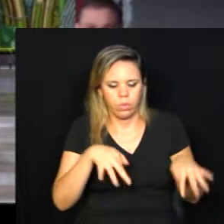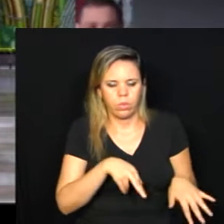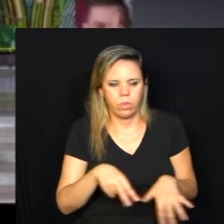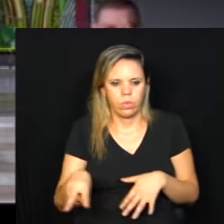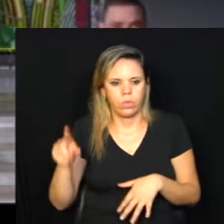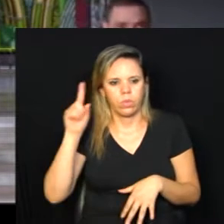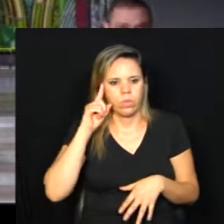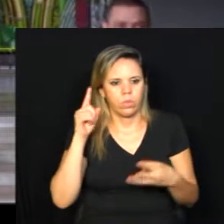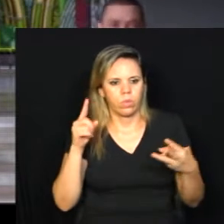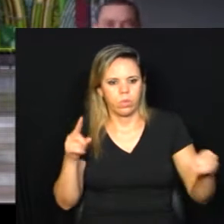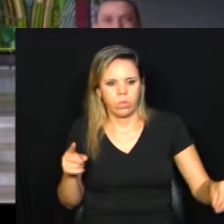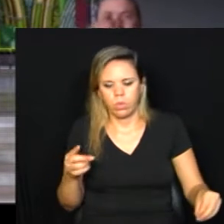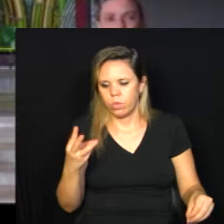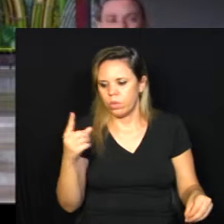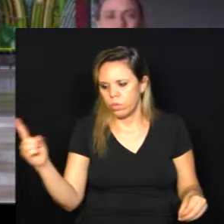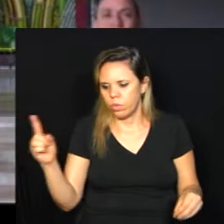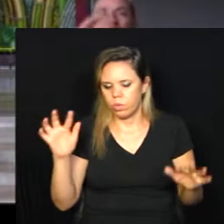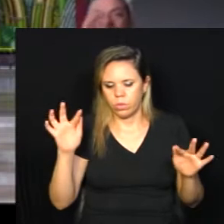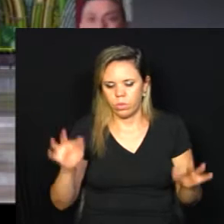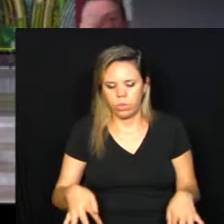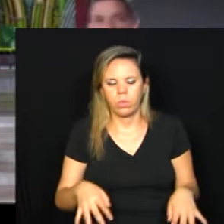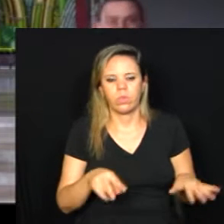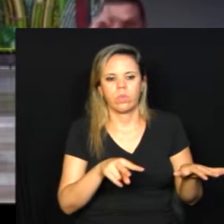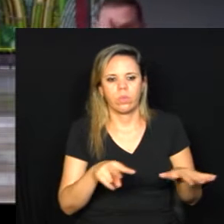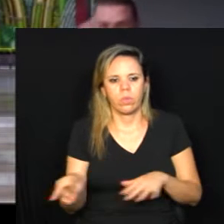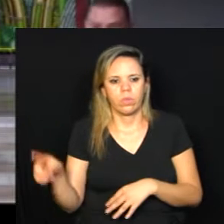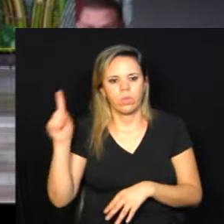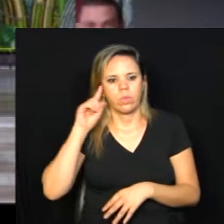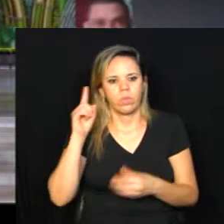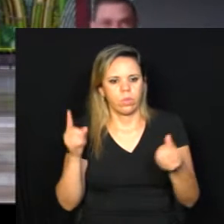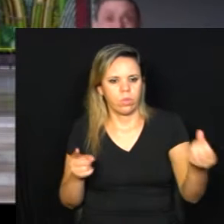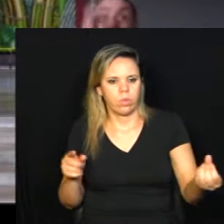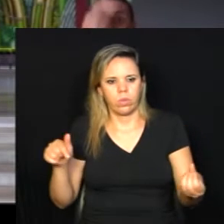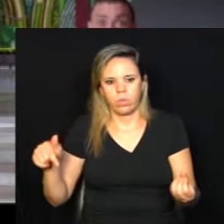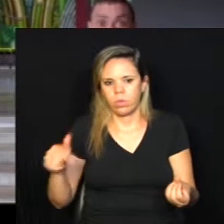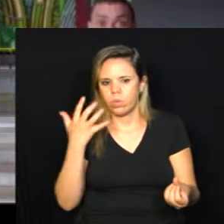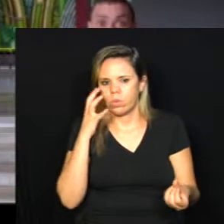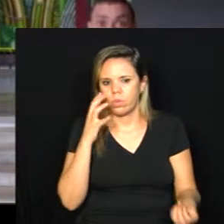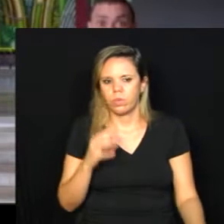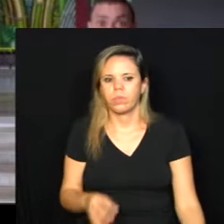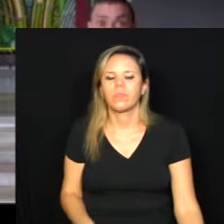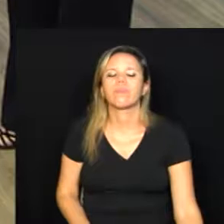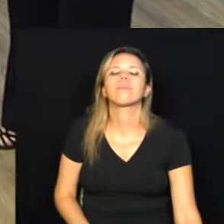dia 30 e 31, no fim de semana do dia 6 e 7 de fevereiro.